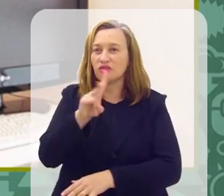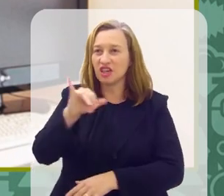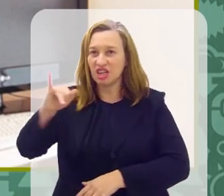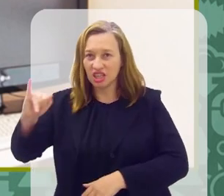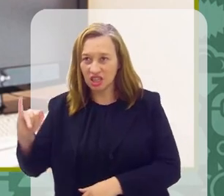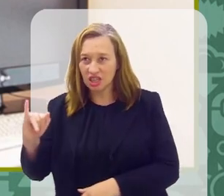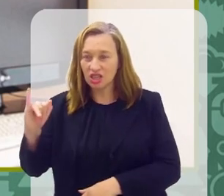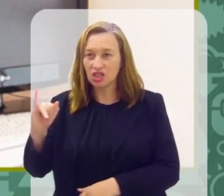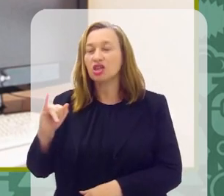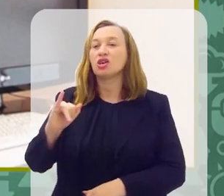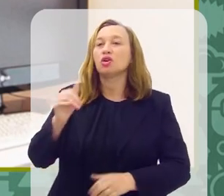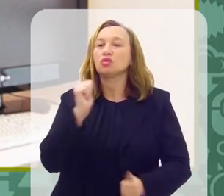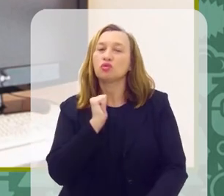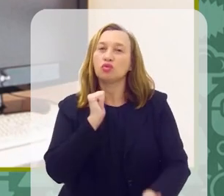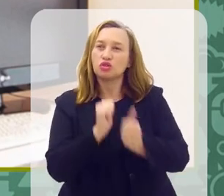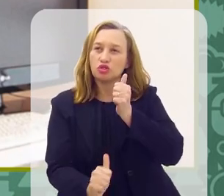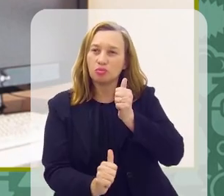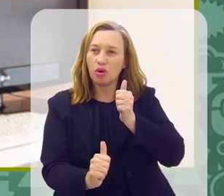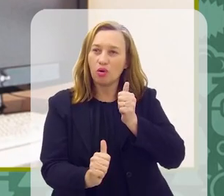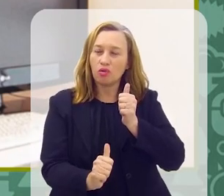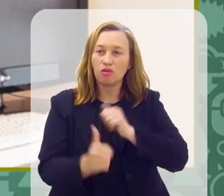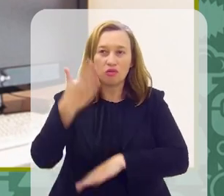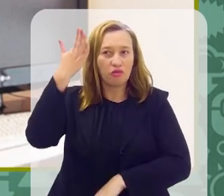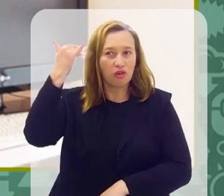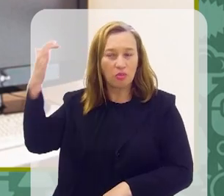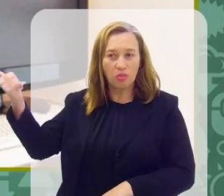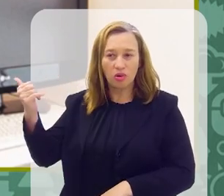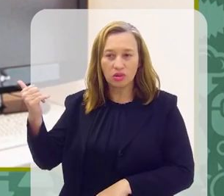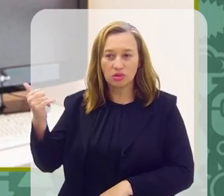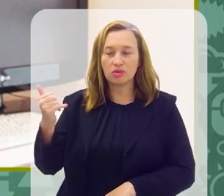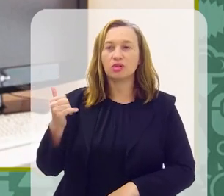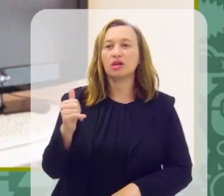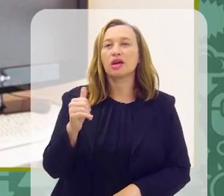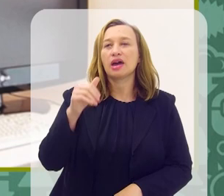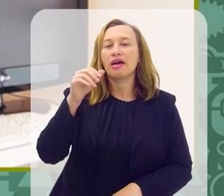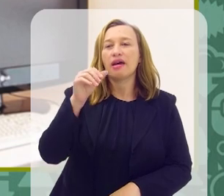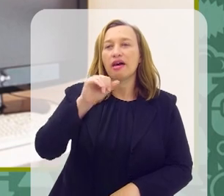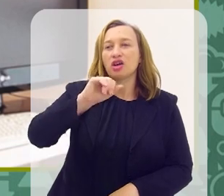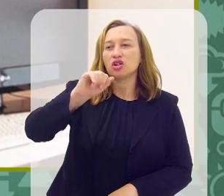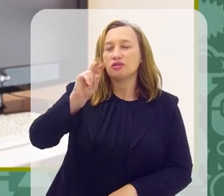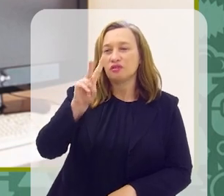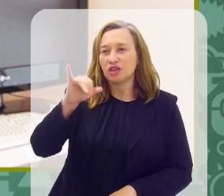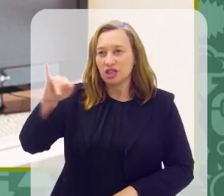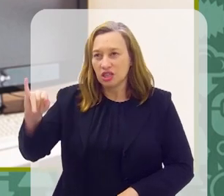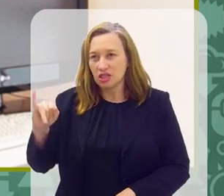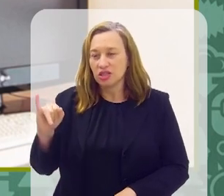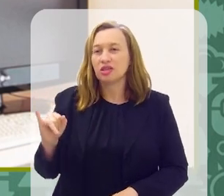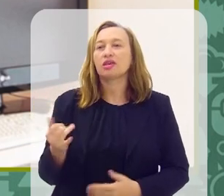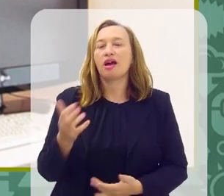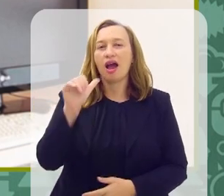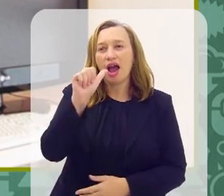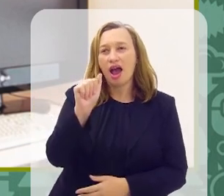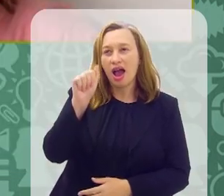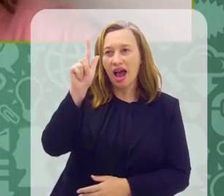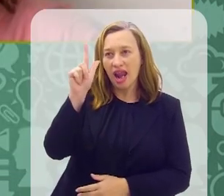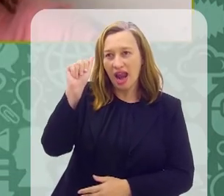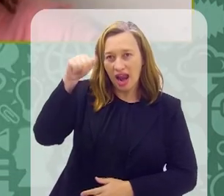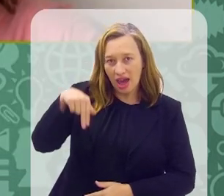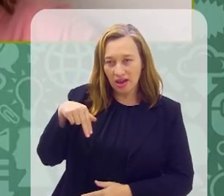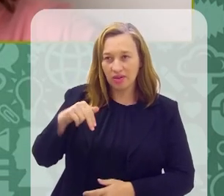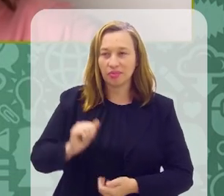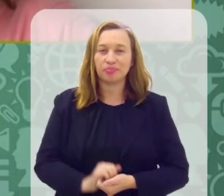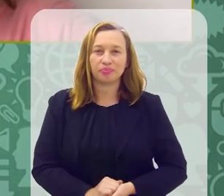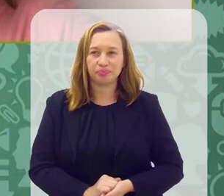Vini Júnior, do brasileiro atacante do Real Madrid. Ele é Alan P,10. Bem-vindo, Alan!